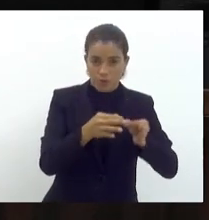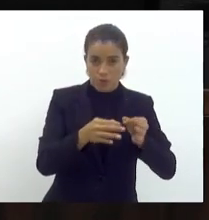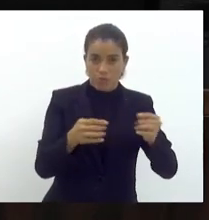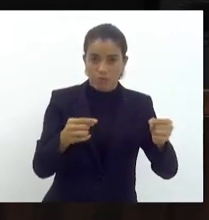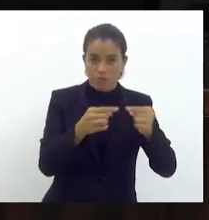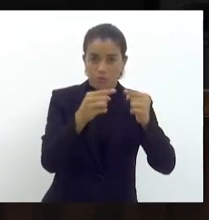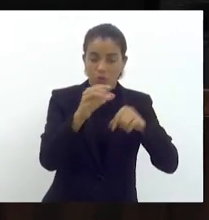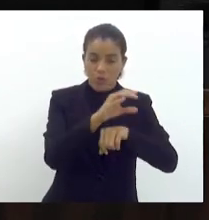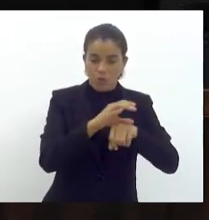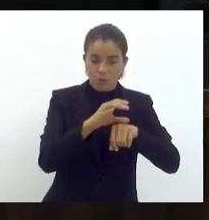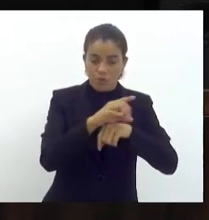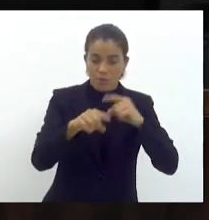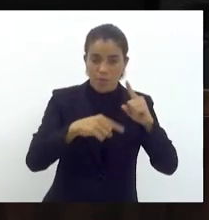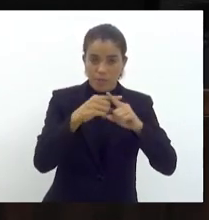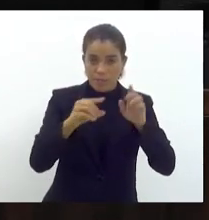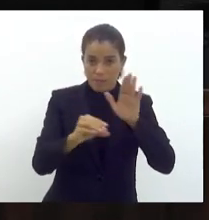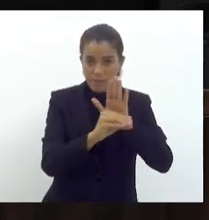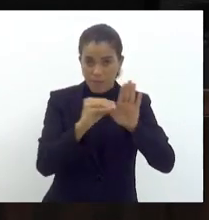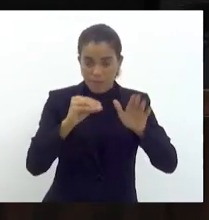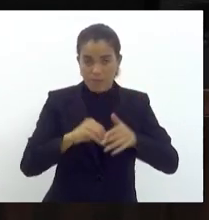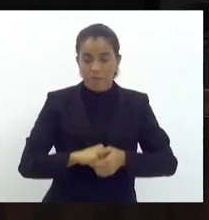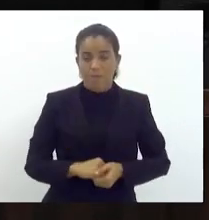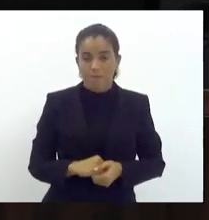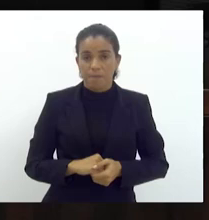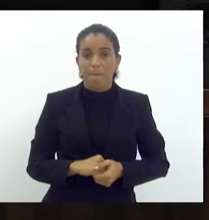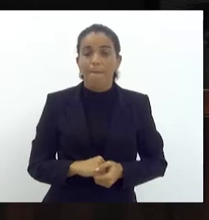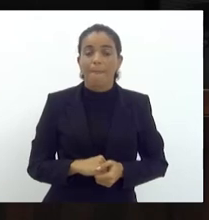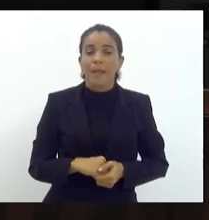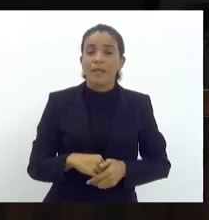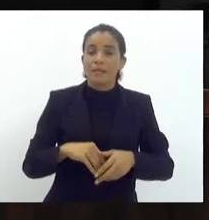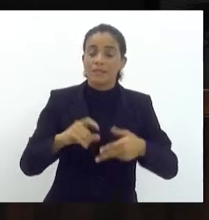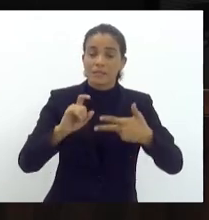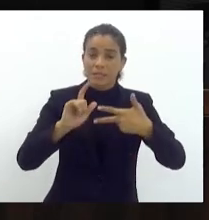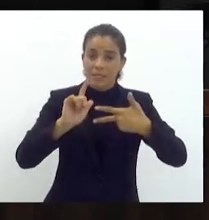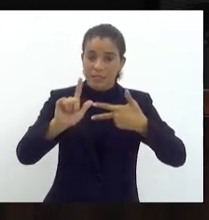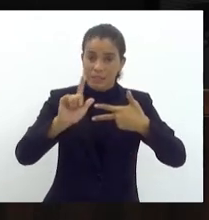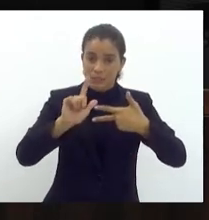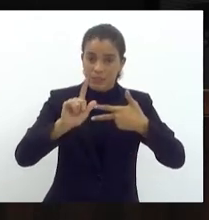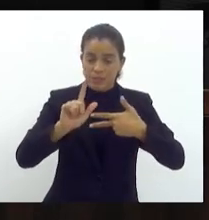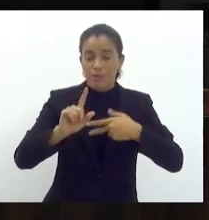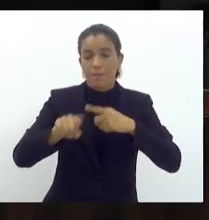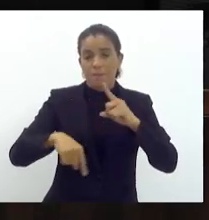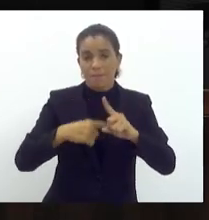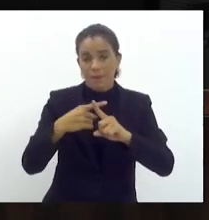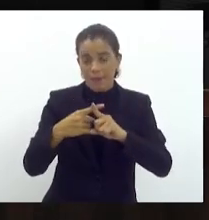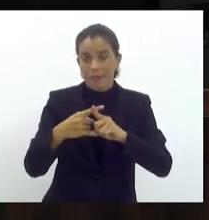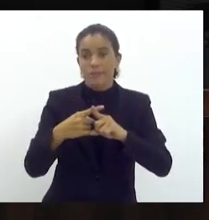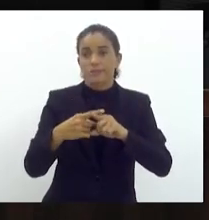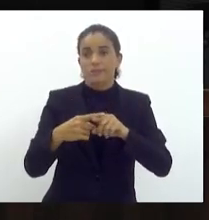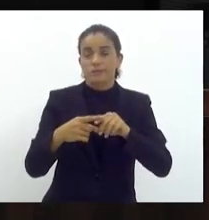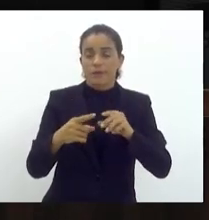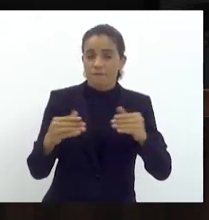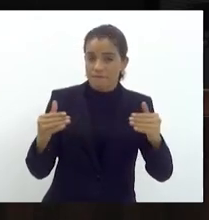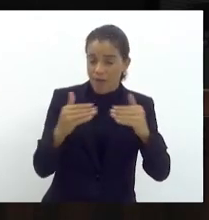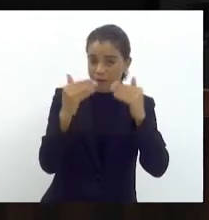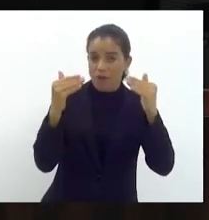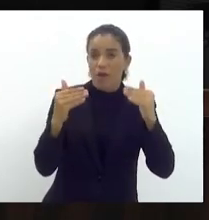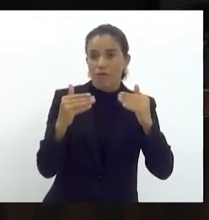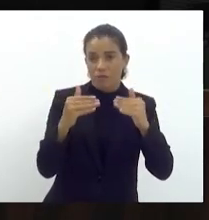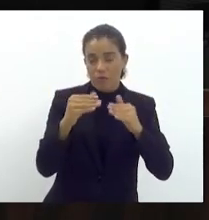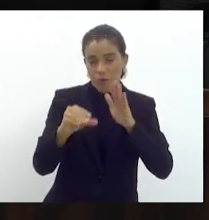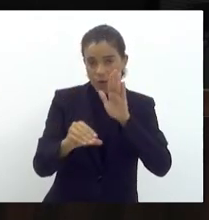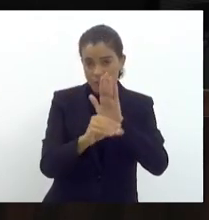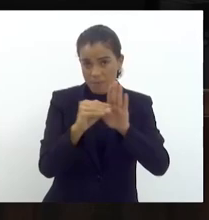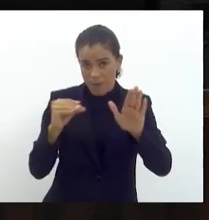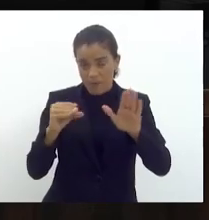constitucionalidade com emendas de legislação constitucional complementar e códigos favorável com